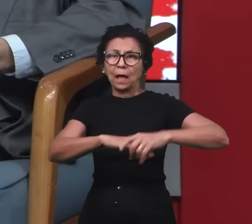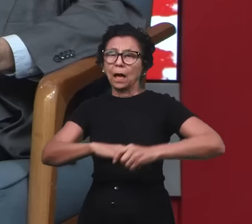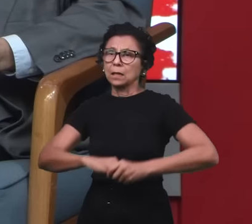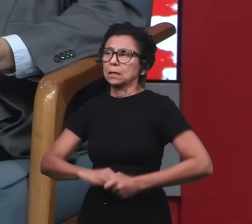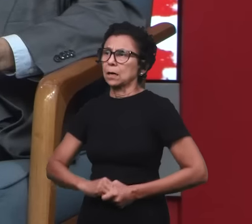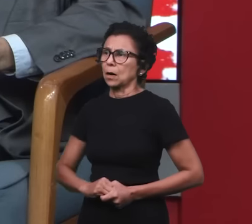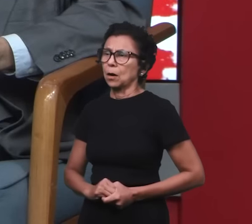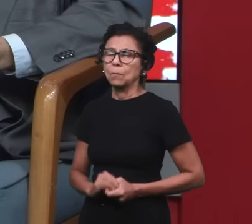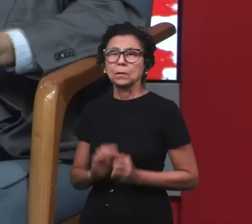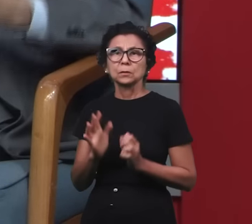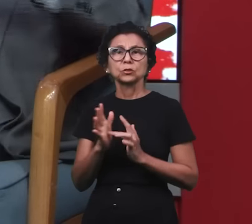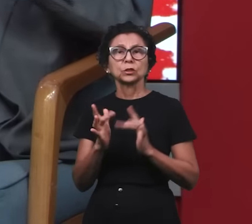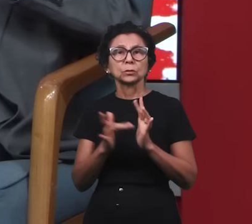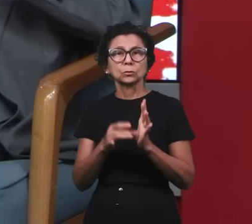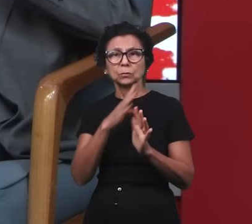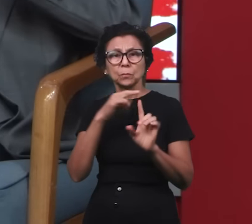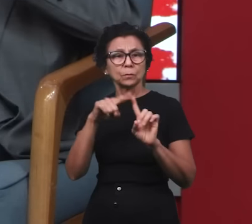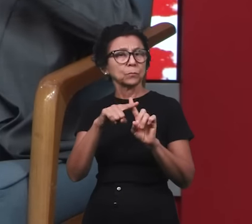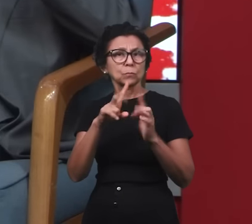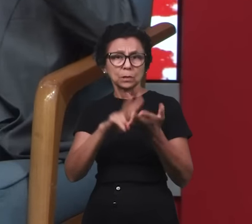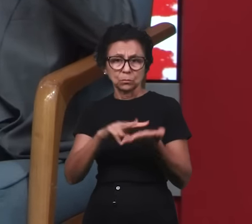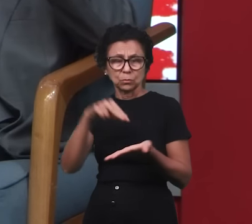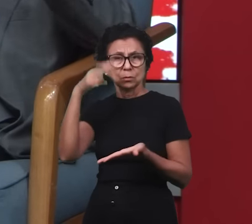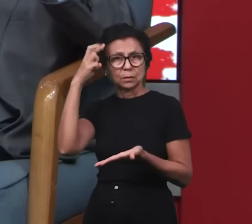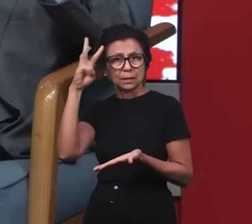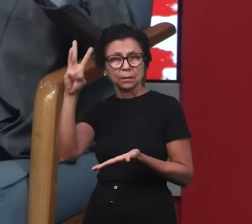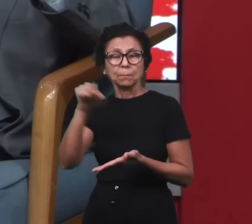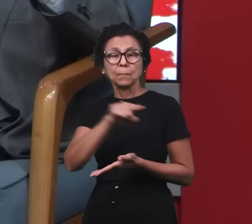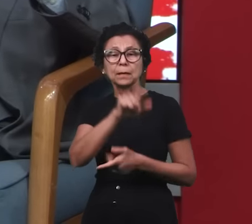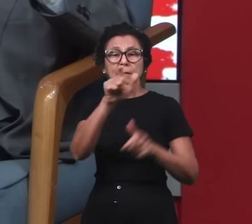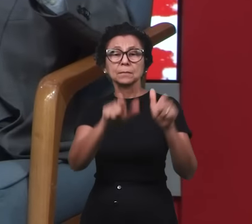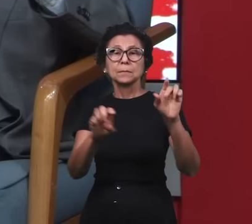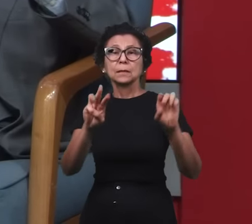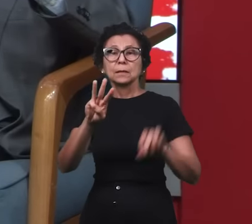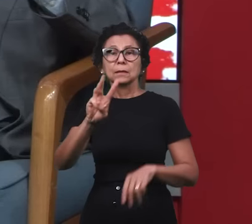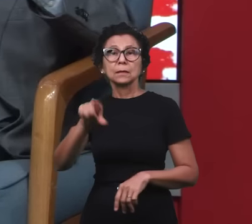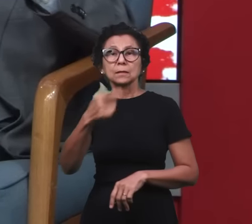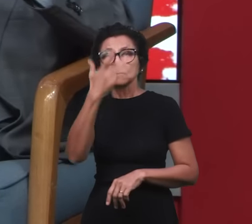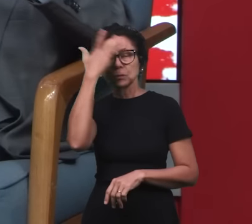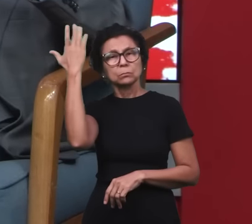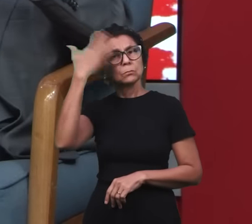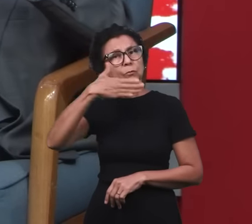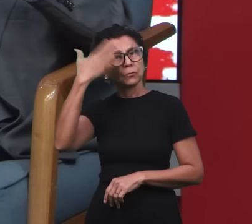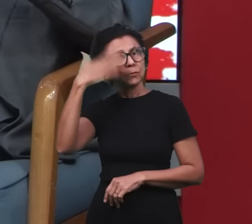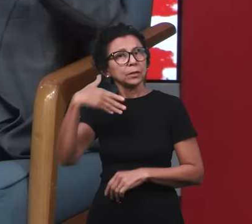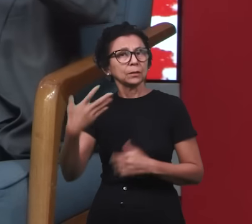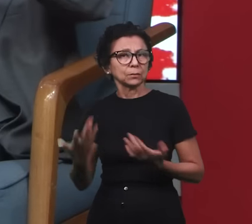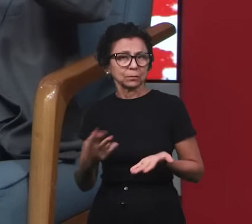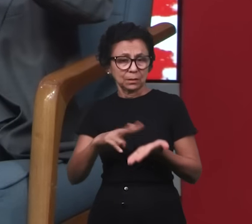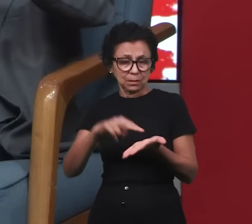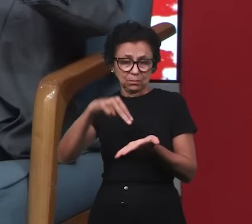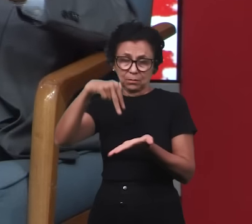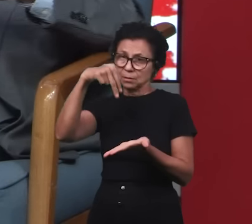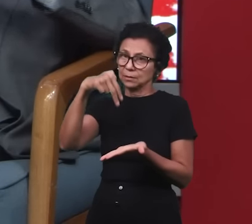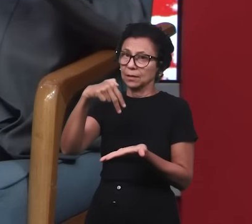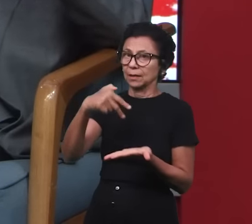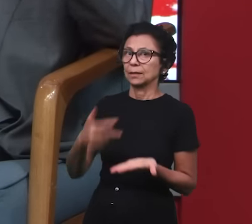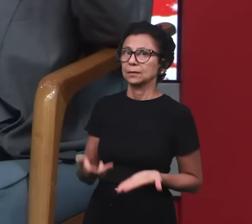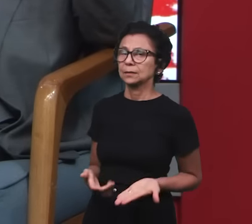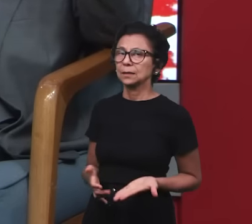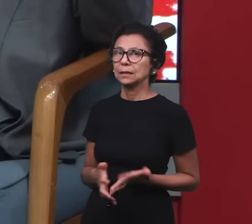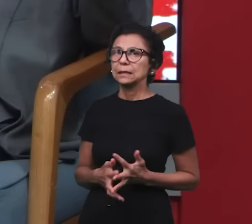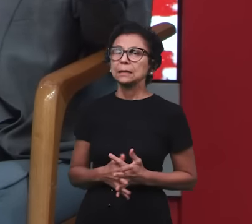viram. Então, o que aconteceu? Quando a revelação foi entregue,